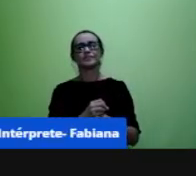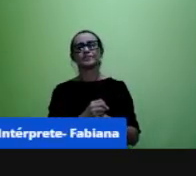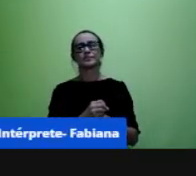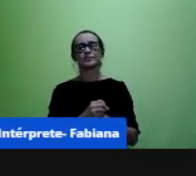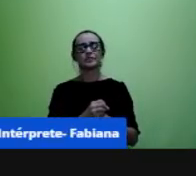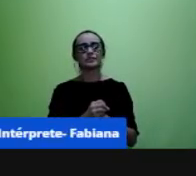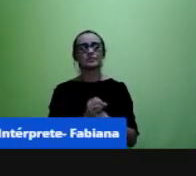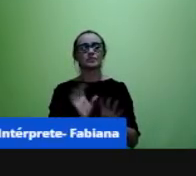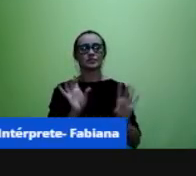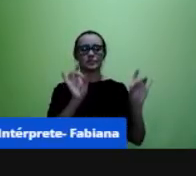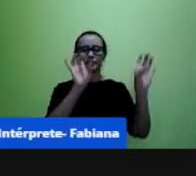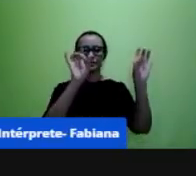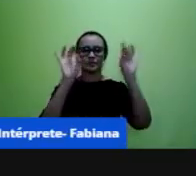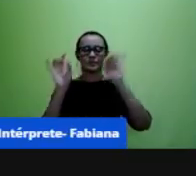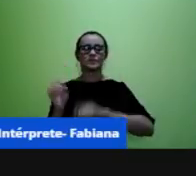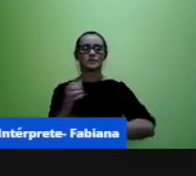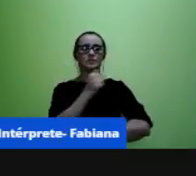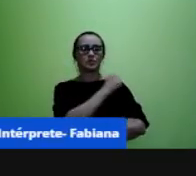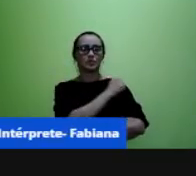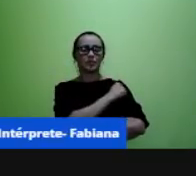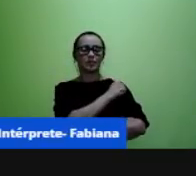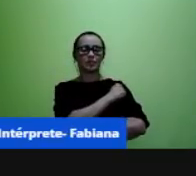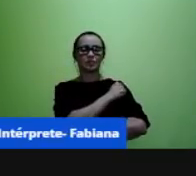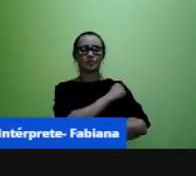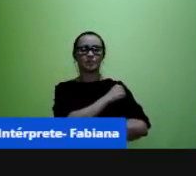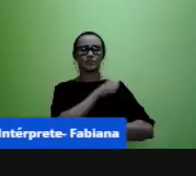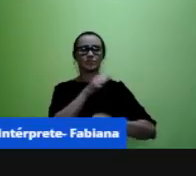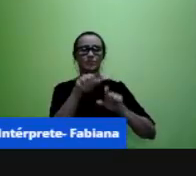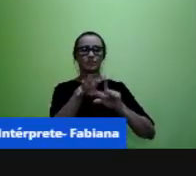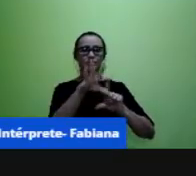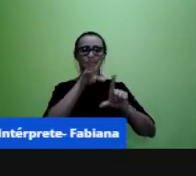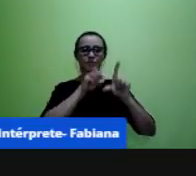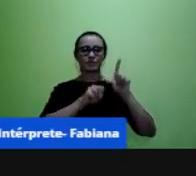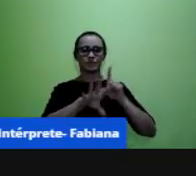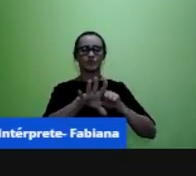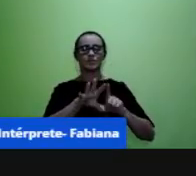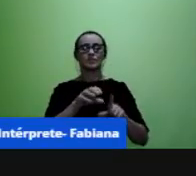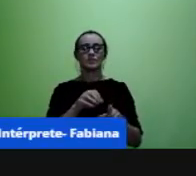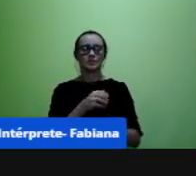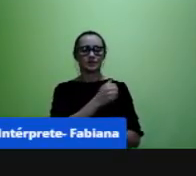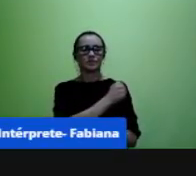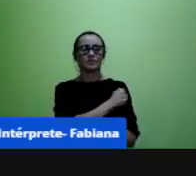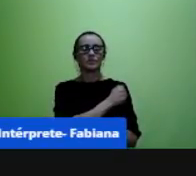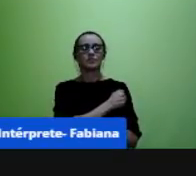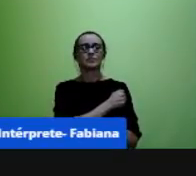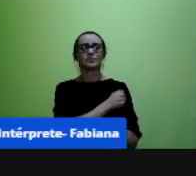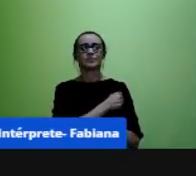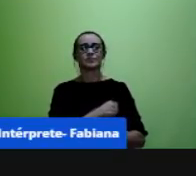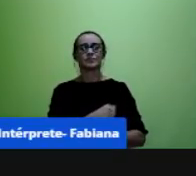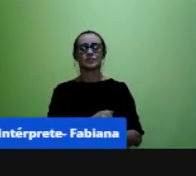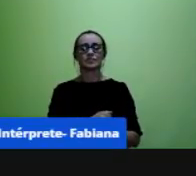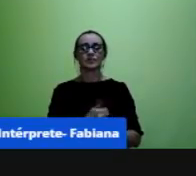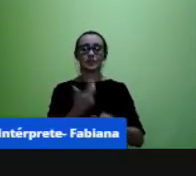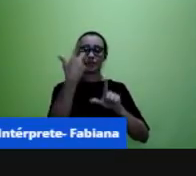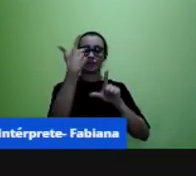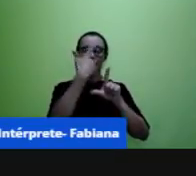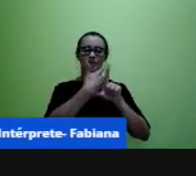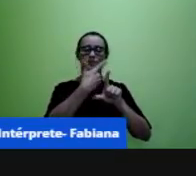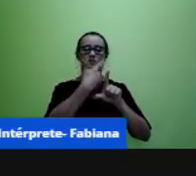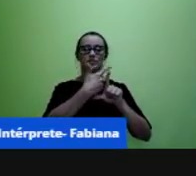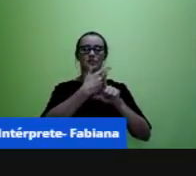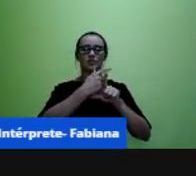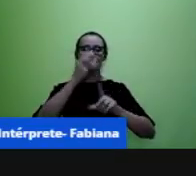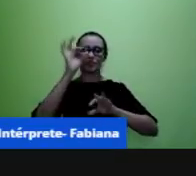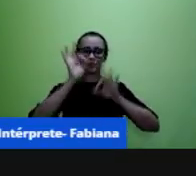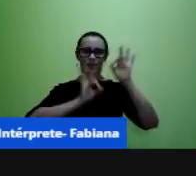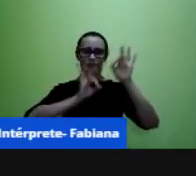colocar específicos para os meus alunos e compartilho esses vídeos com eles. Tá? E aí, quando eu faço a gravação, eu edito aqui